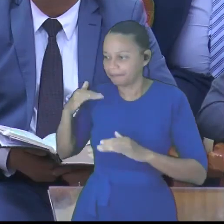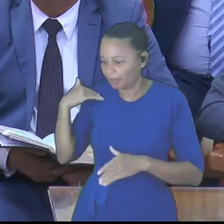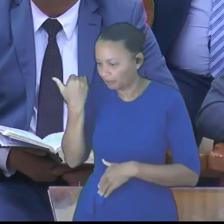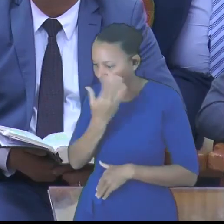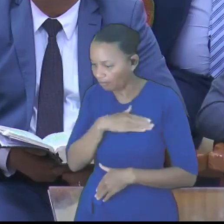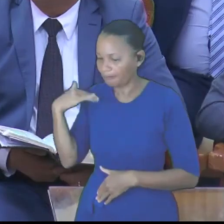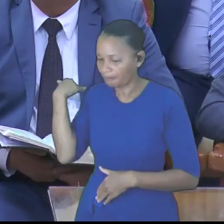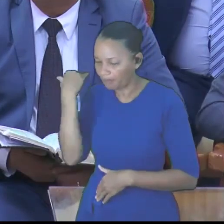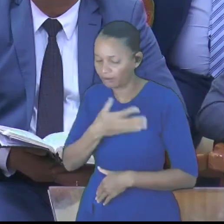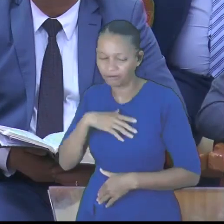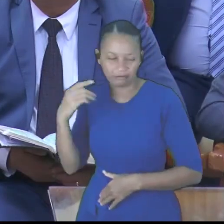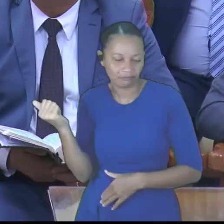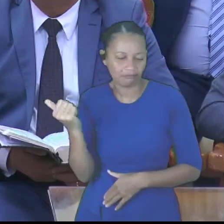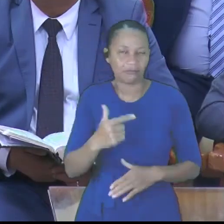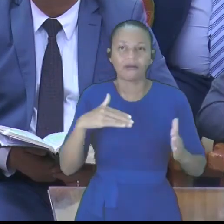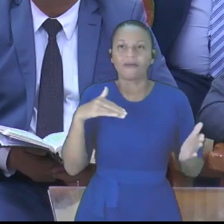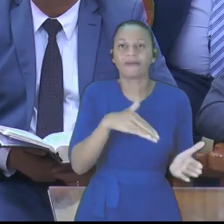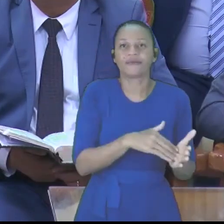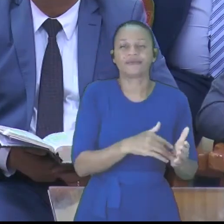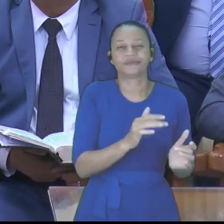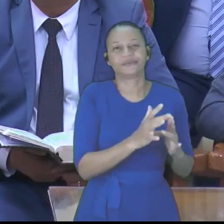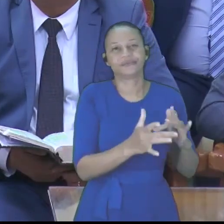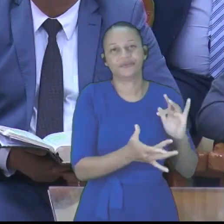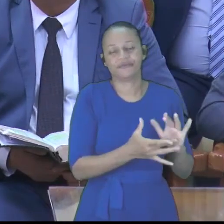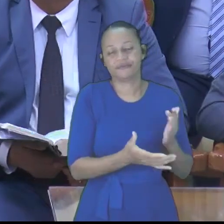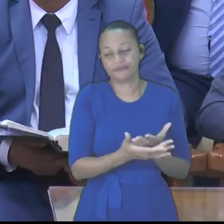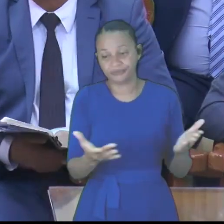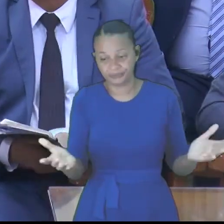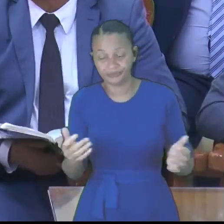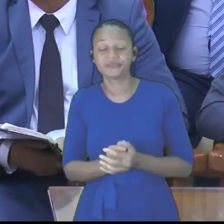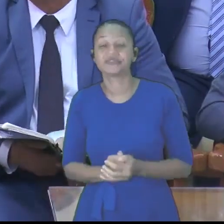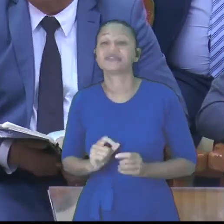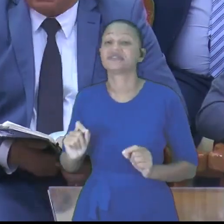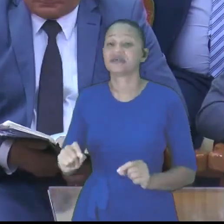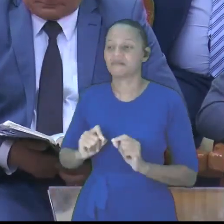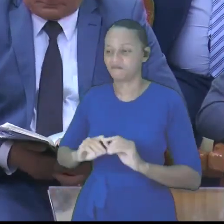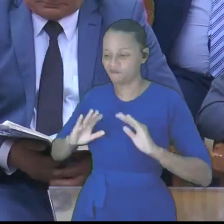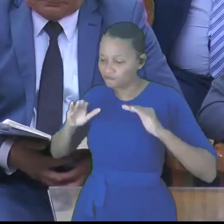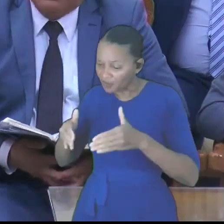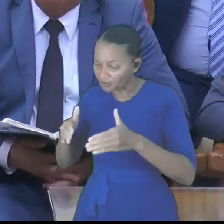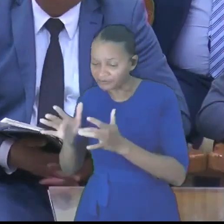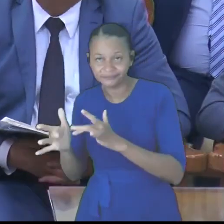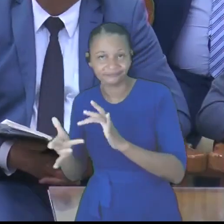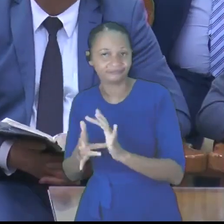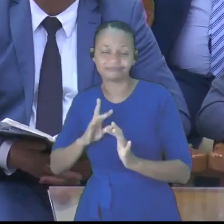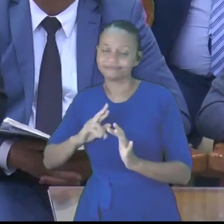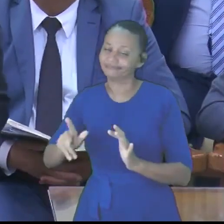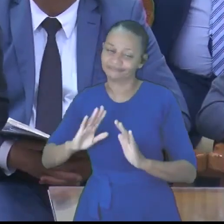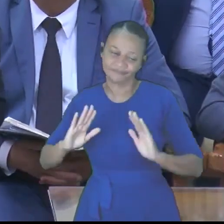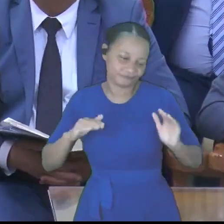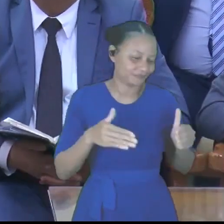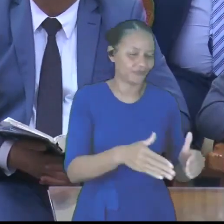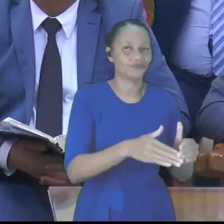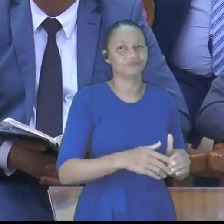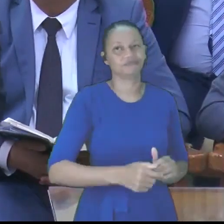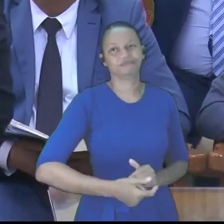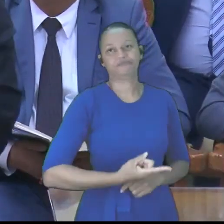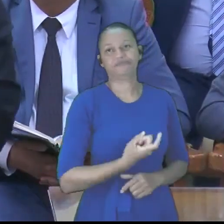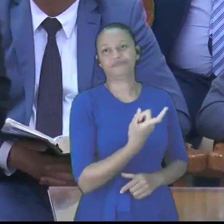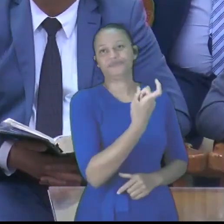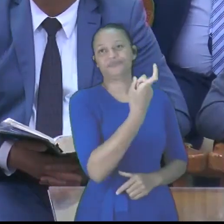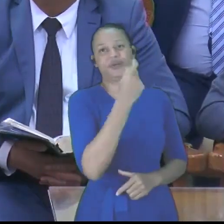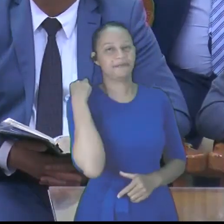quem? De Jesus. Aí a igreja deixa de ser cristocêntrica e passa a ser o quê? Mariocêntrica. Não, nós não